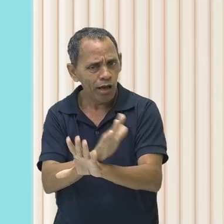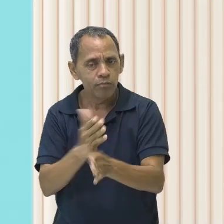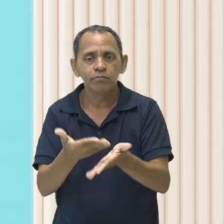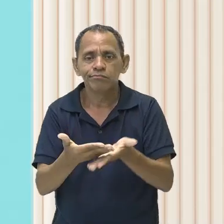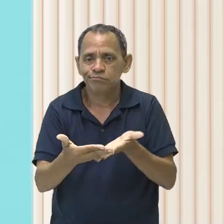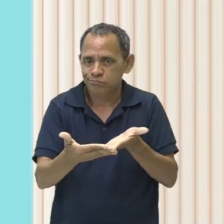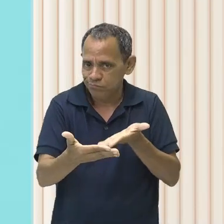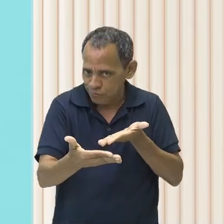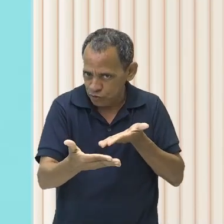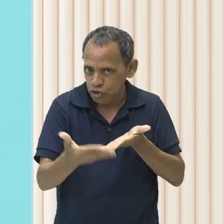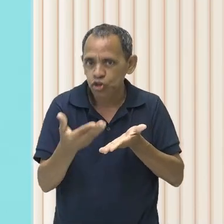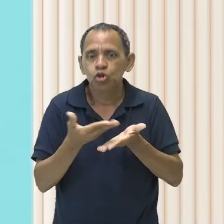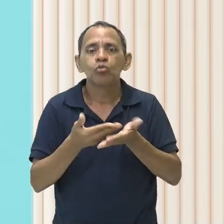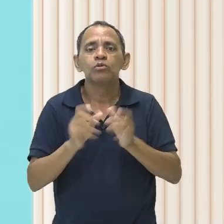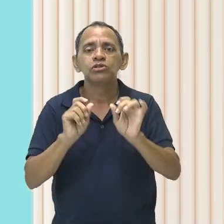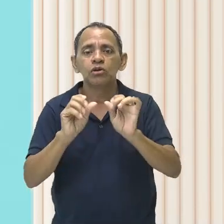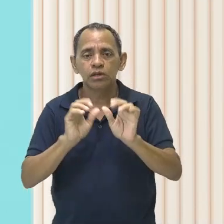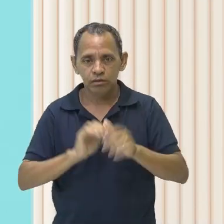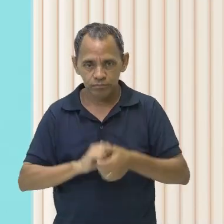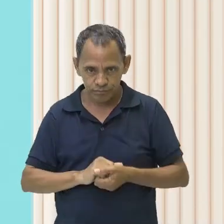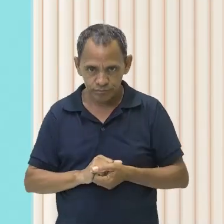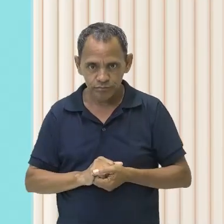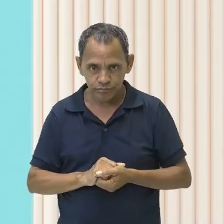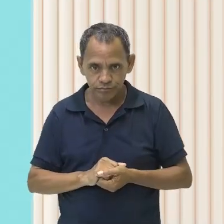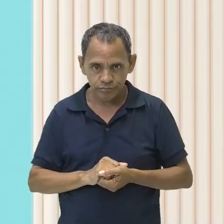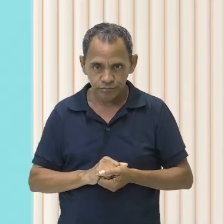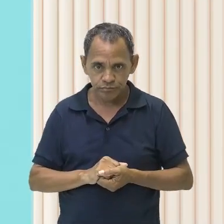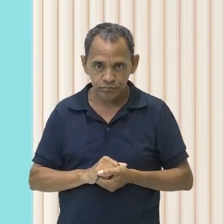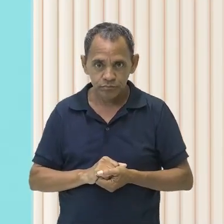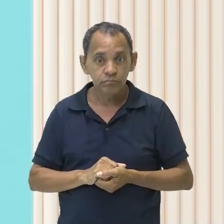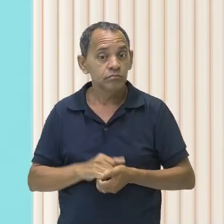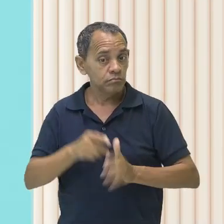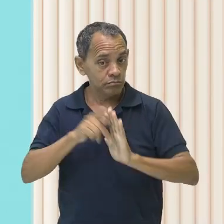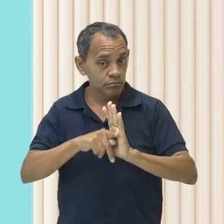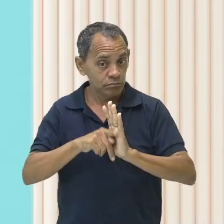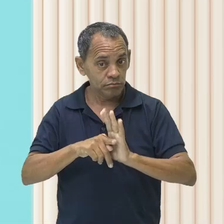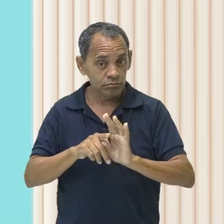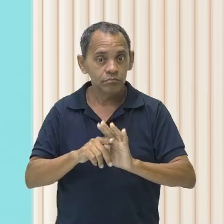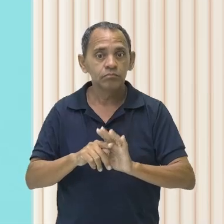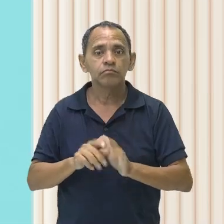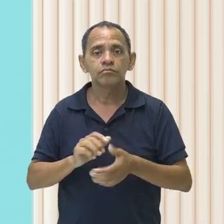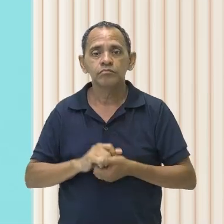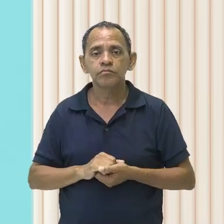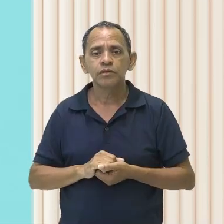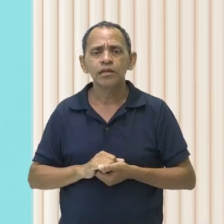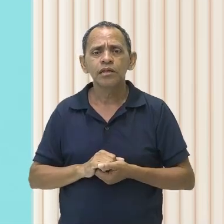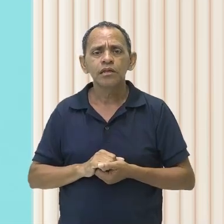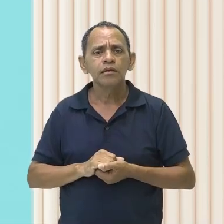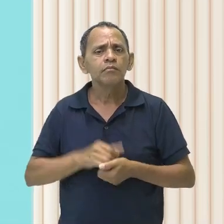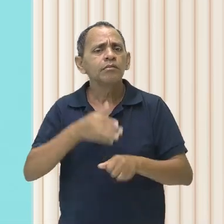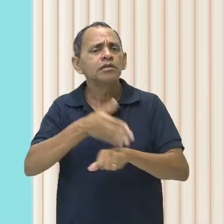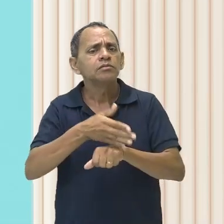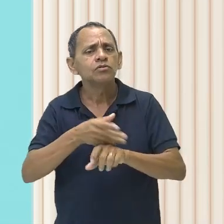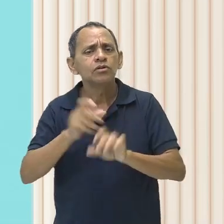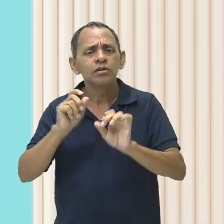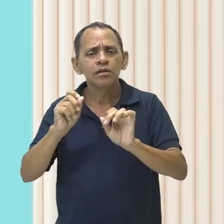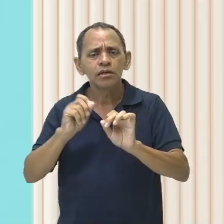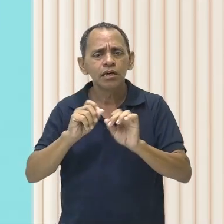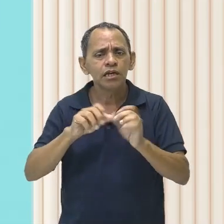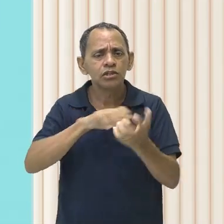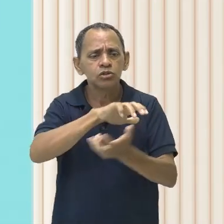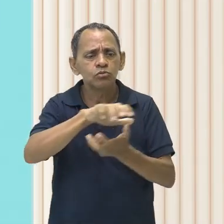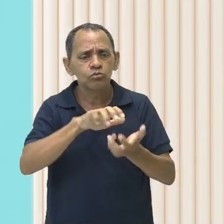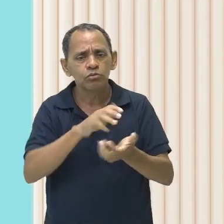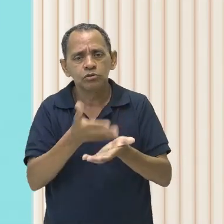gente vai começar a produzir mesmo, tá bom? Então, esse era o projeto. E quem fez parte desse movimento para